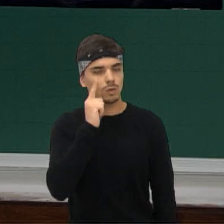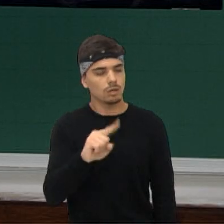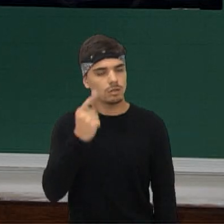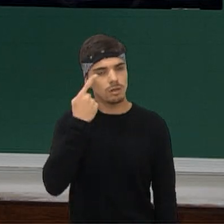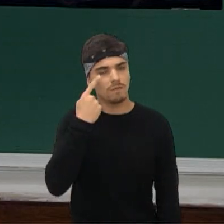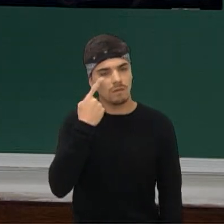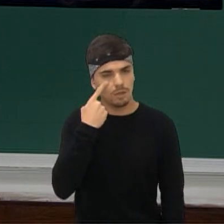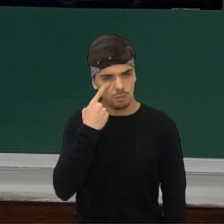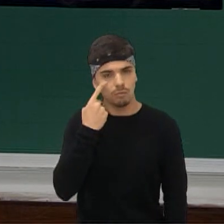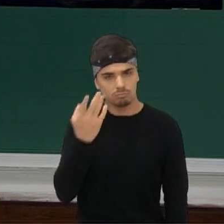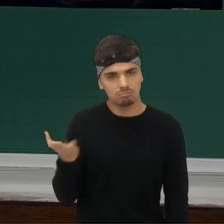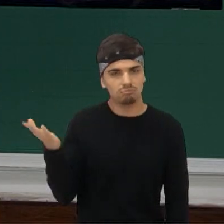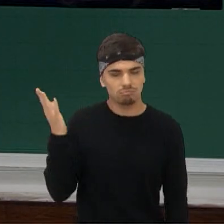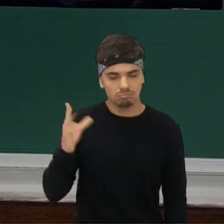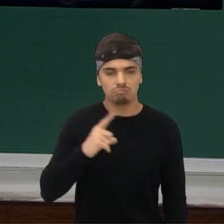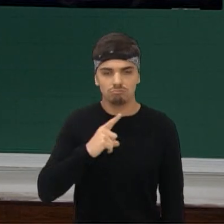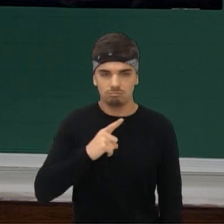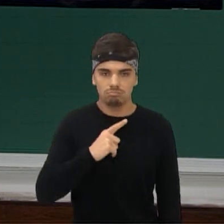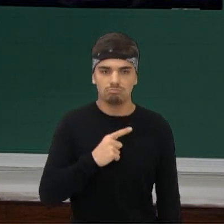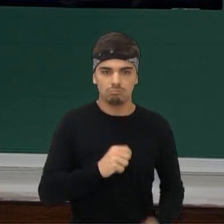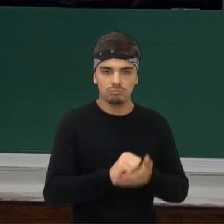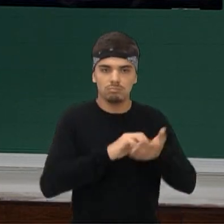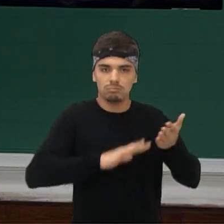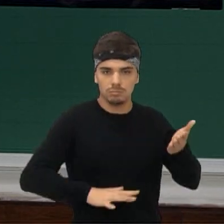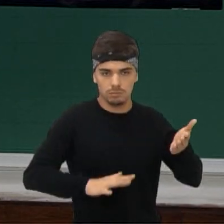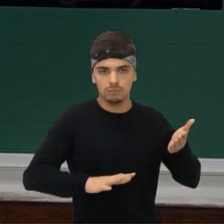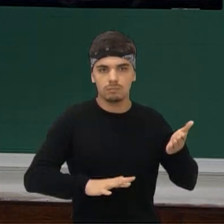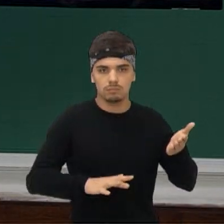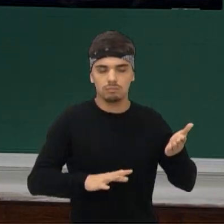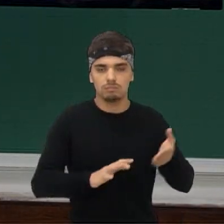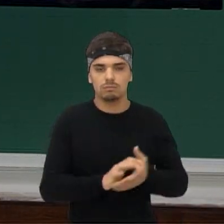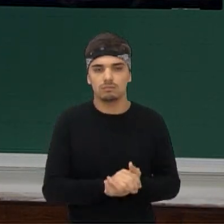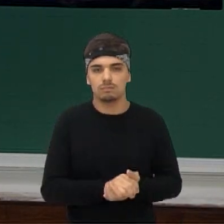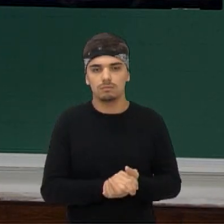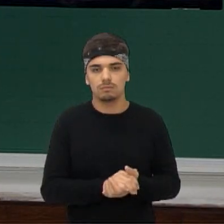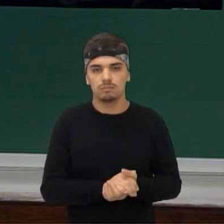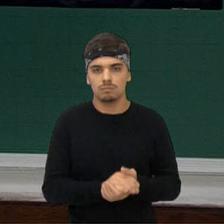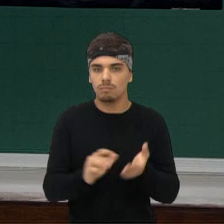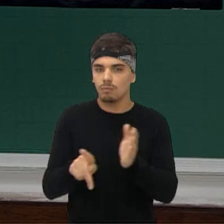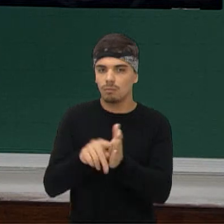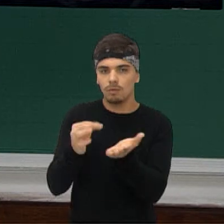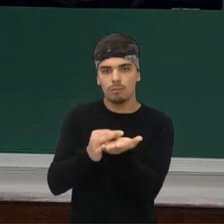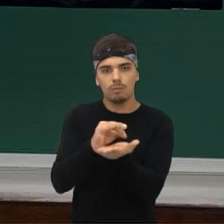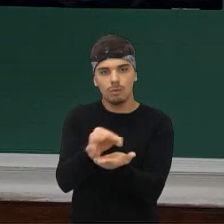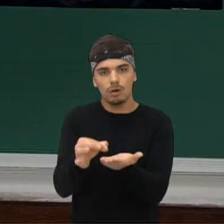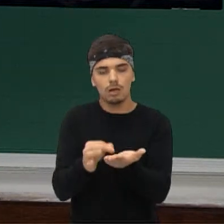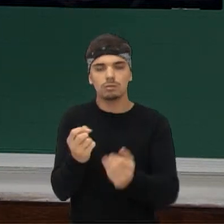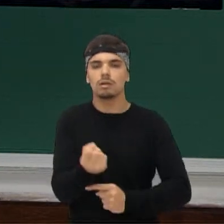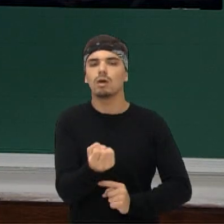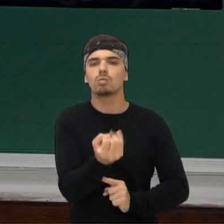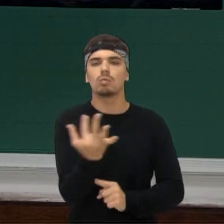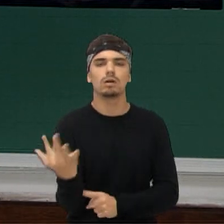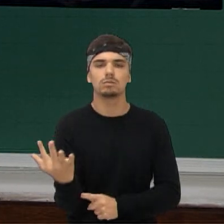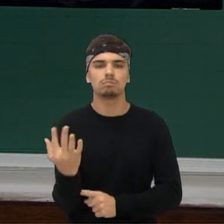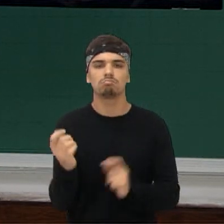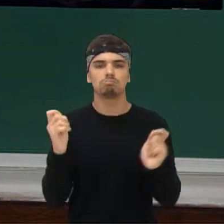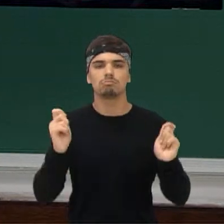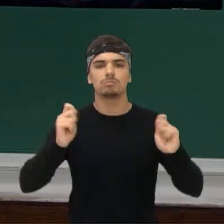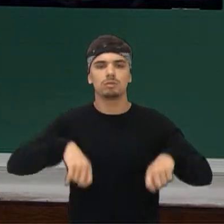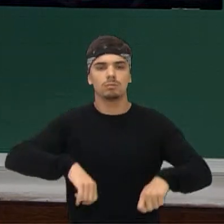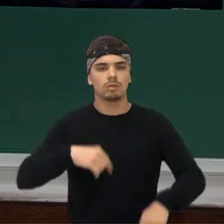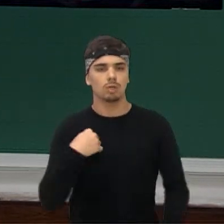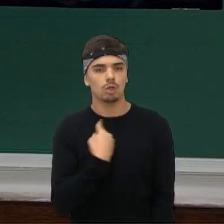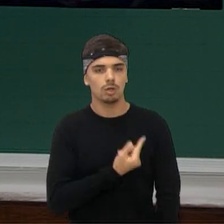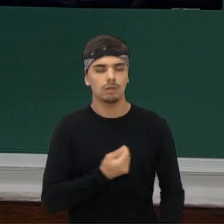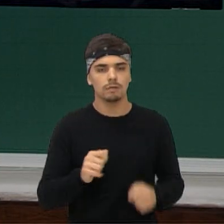aqui, num exercício, né, de moedas, quantas possibilidades, né, que a